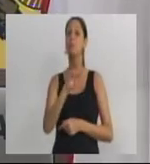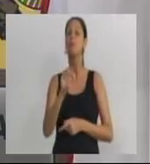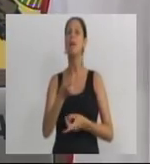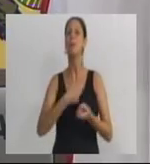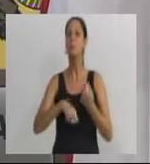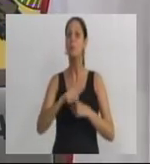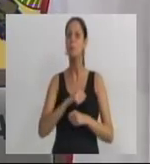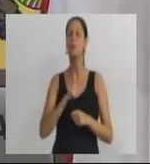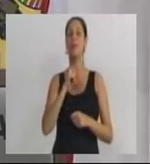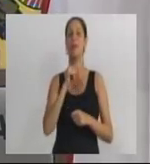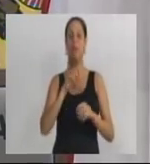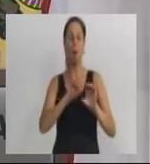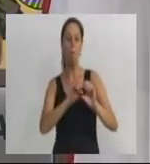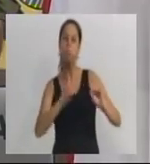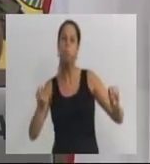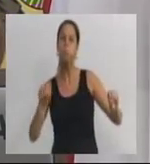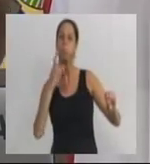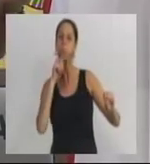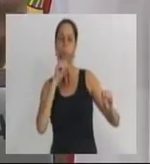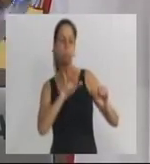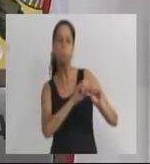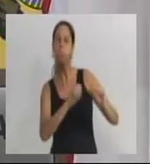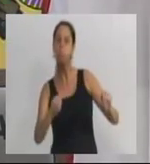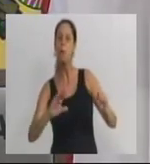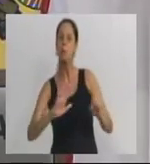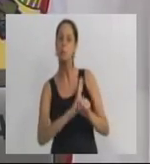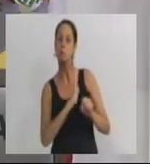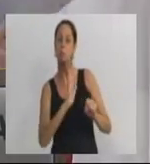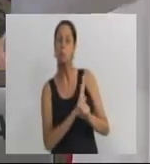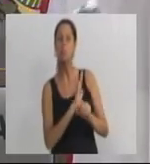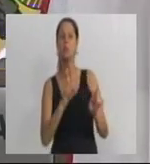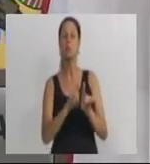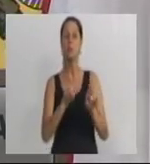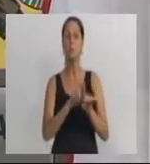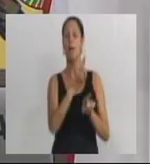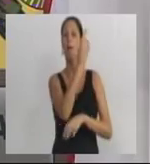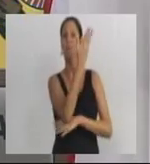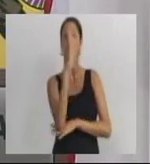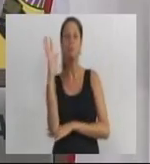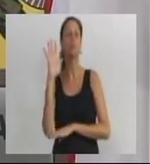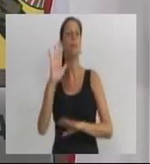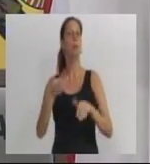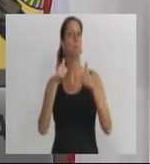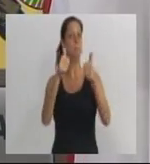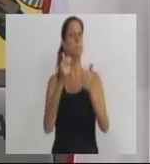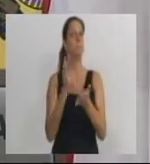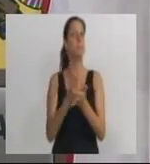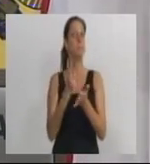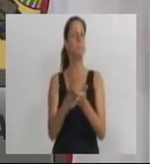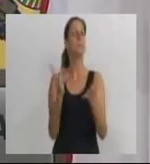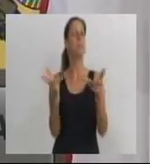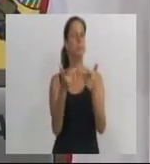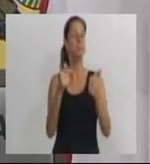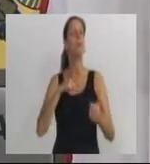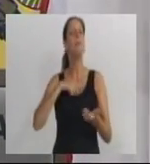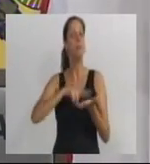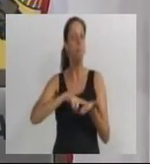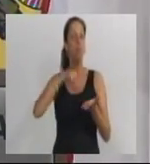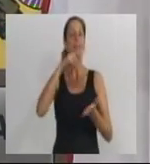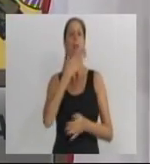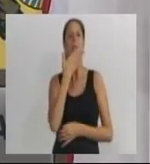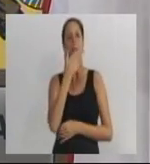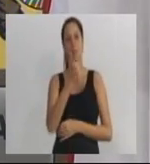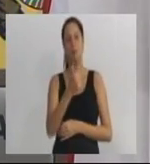entupidas, vai se ter também o meio ambiente muito melhor preservado e vai ter um benefício muito grande, incalculável,